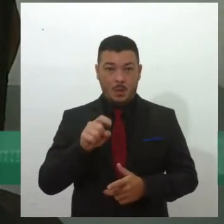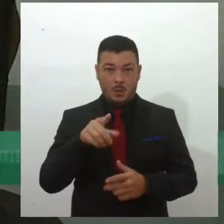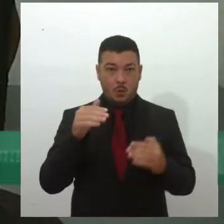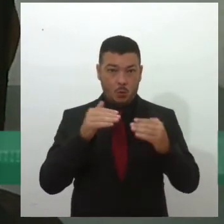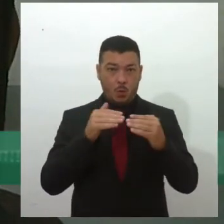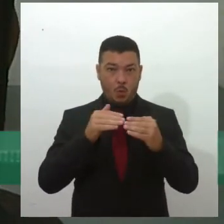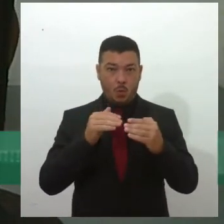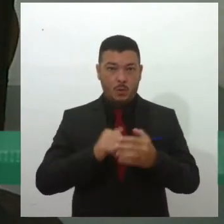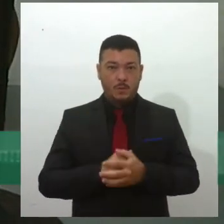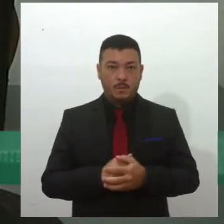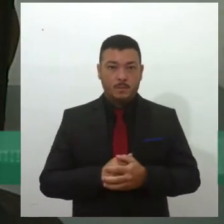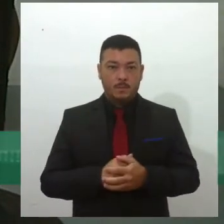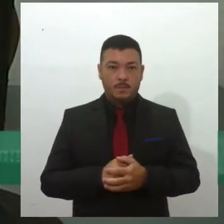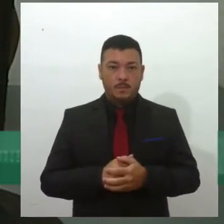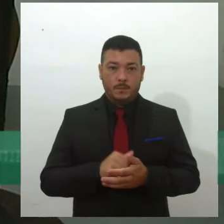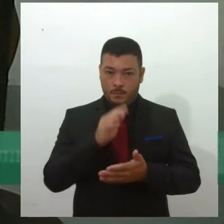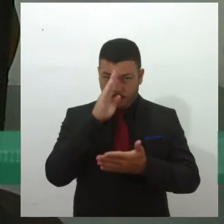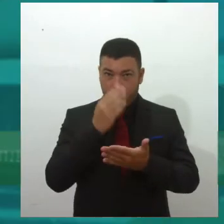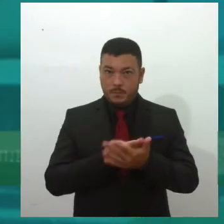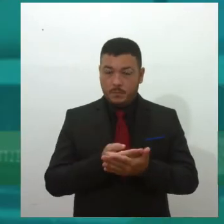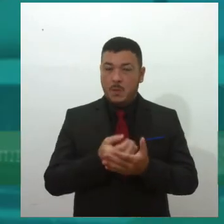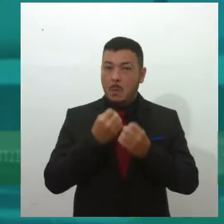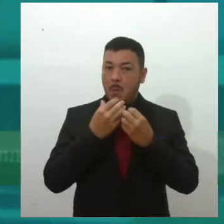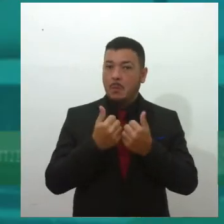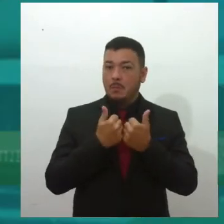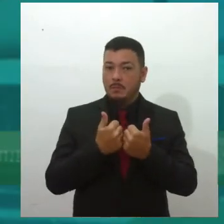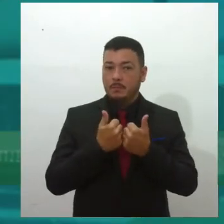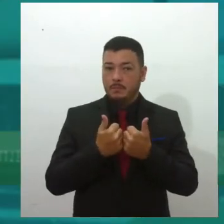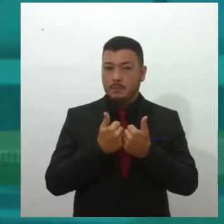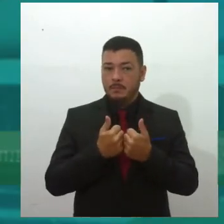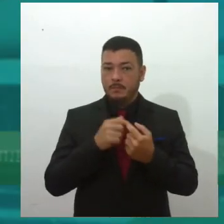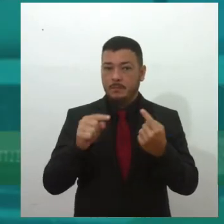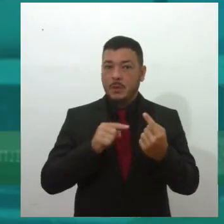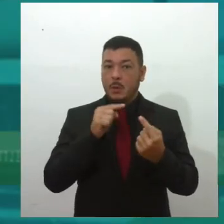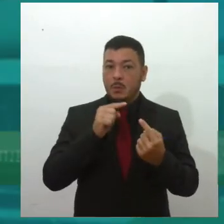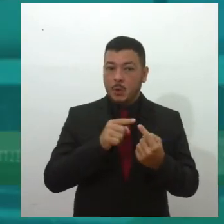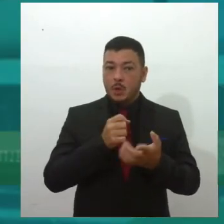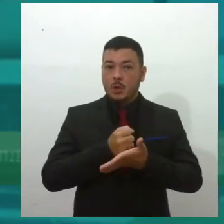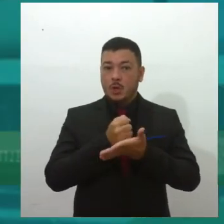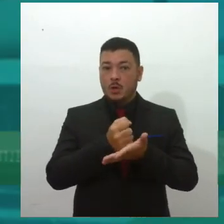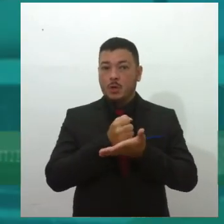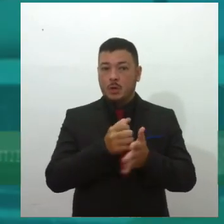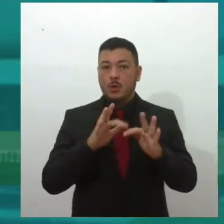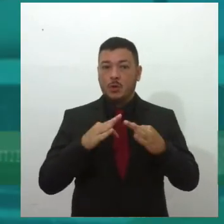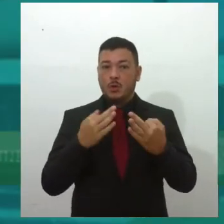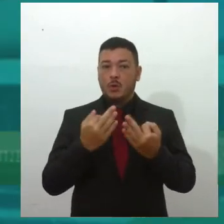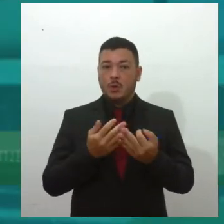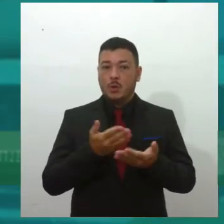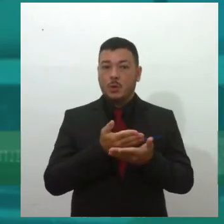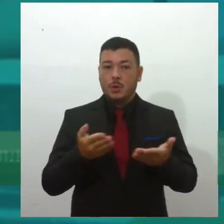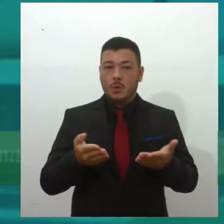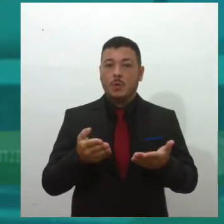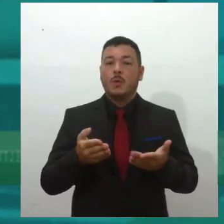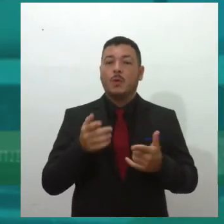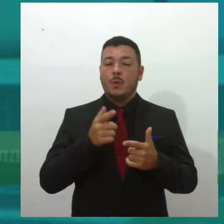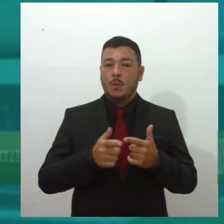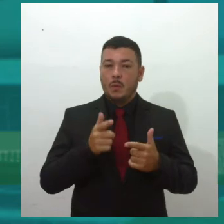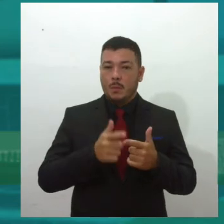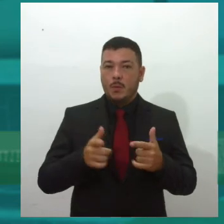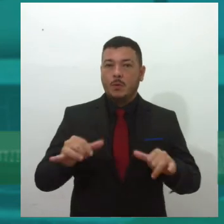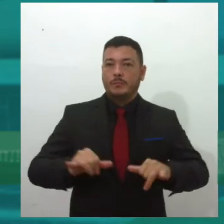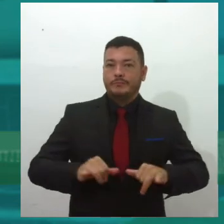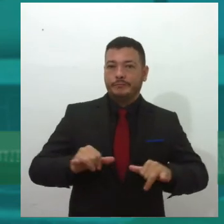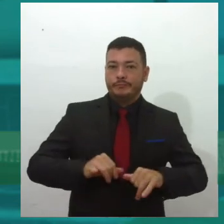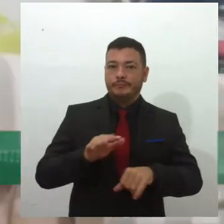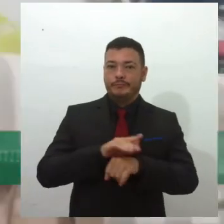Eu acredito que é uma medida muito positiva no sentido de auxiliar as famílias que estão com idosos com sequelas